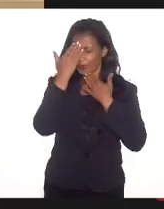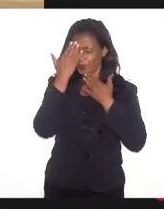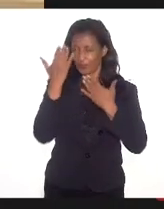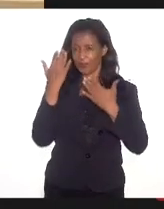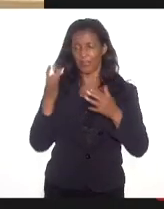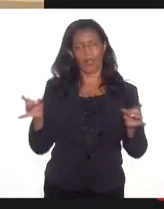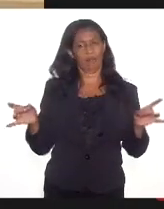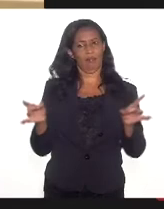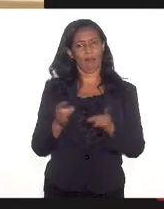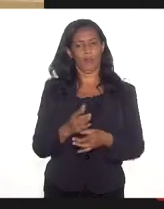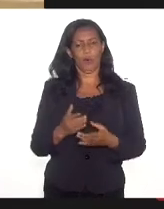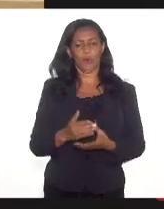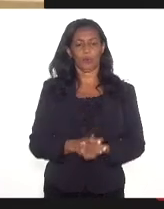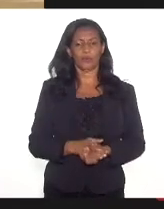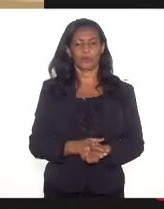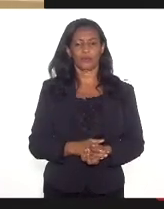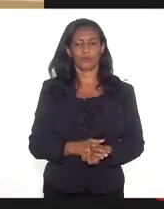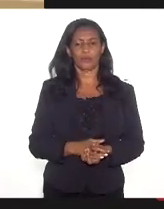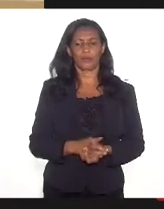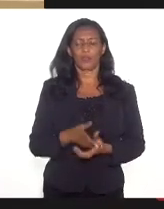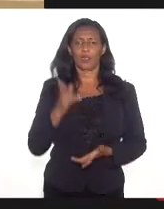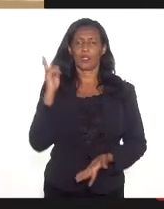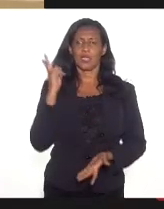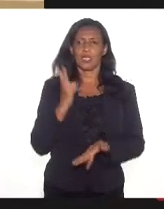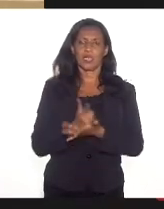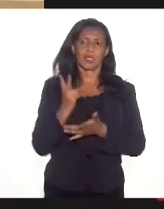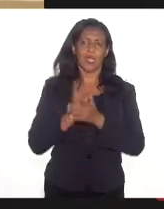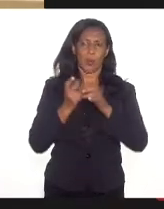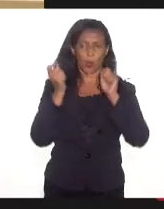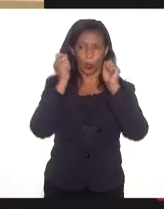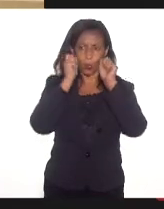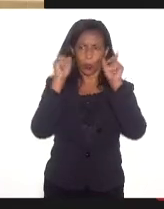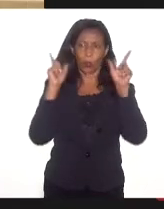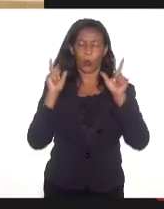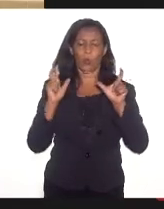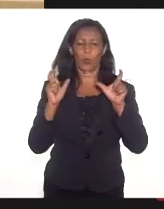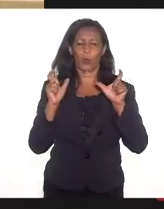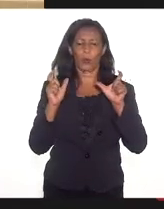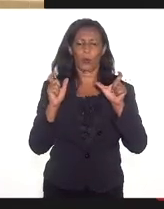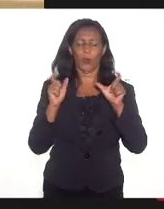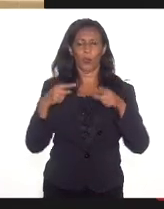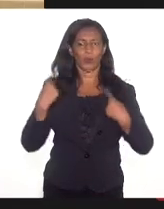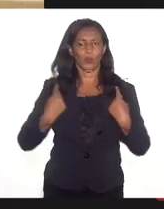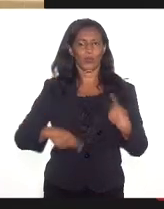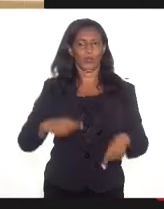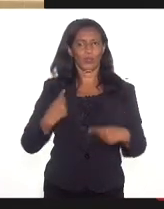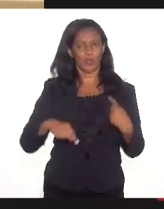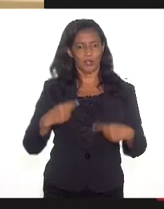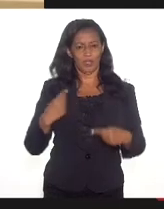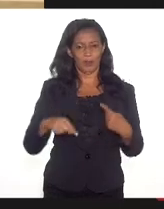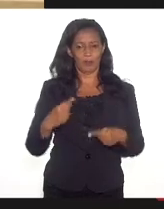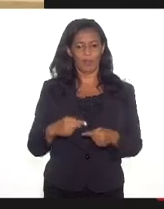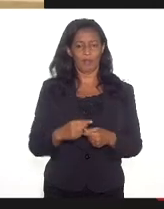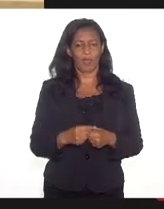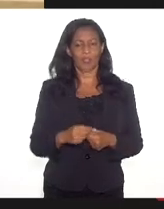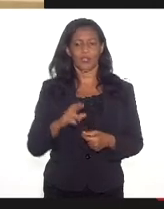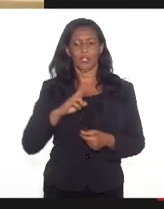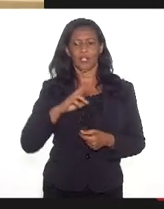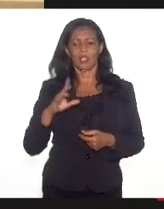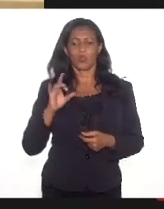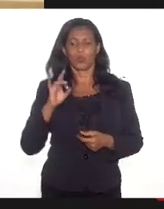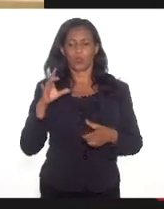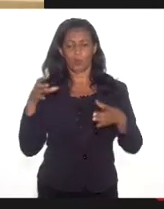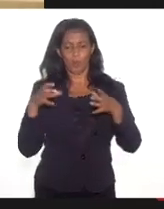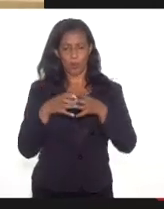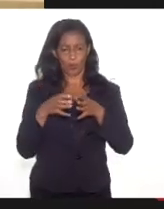disposição por estar sempre atento inclusive aos debates colocados não só por umas